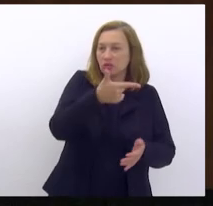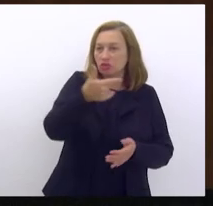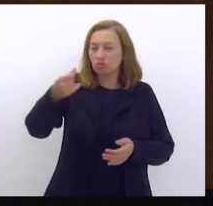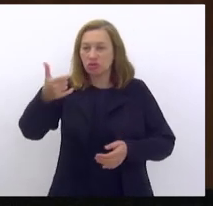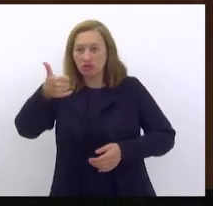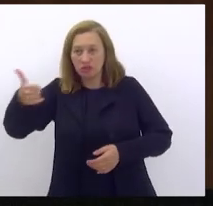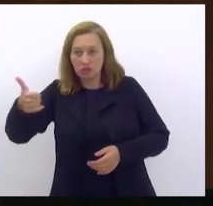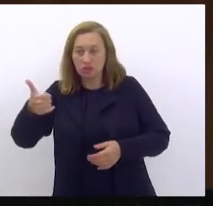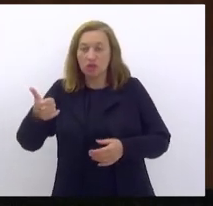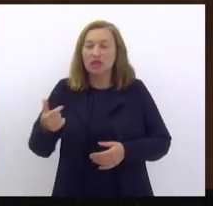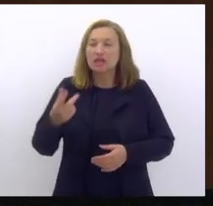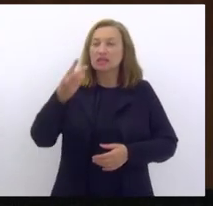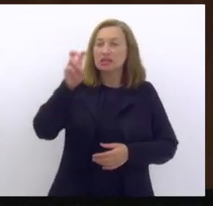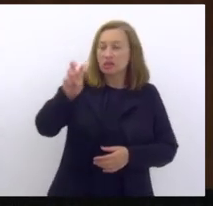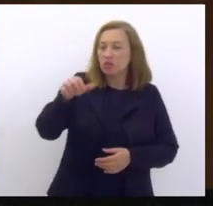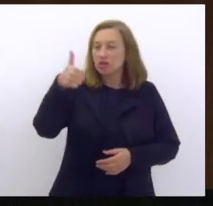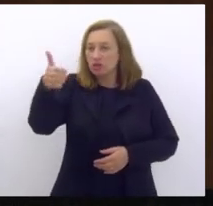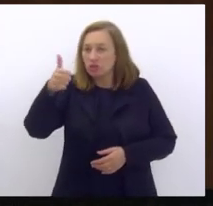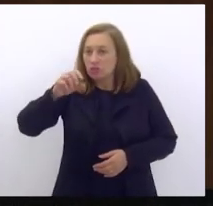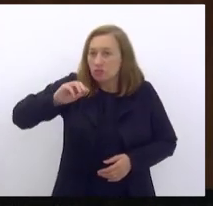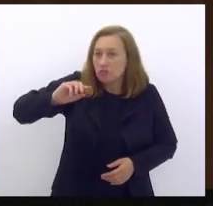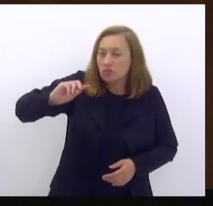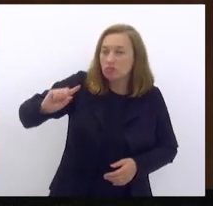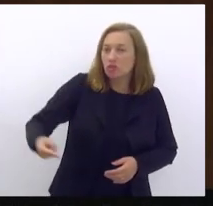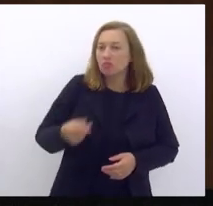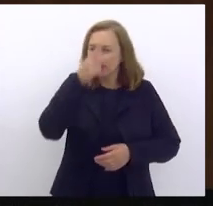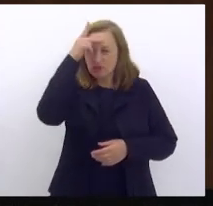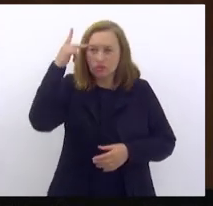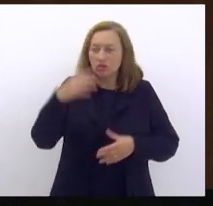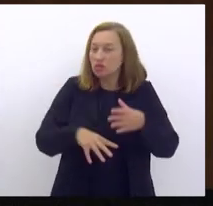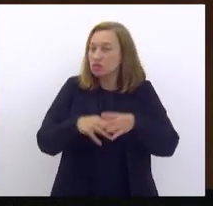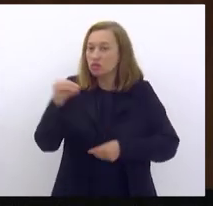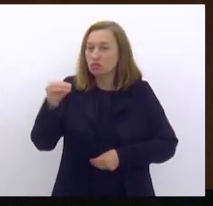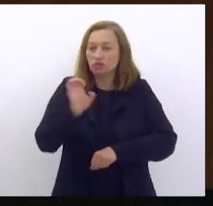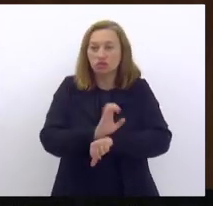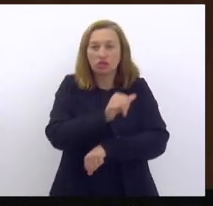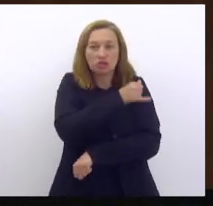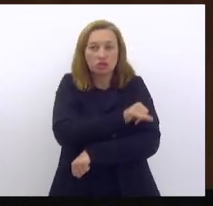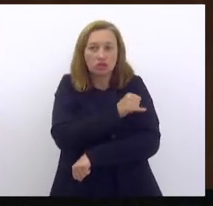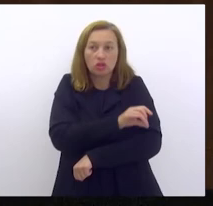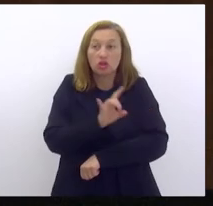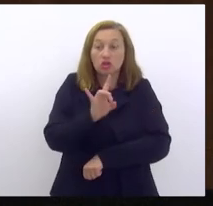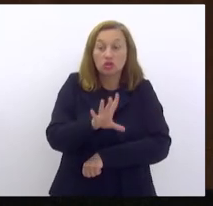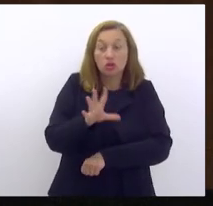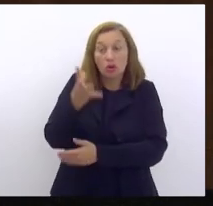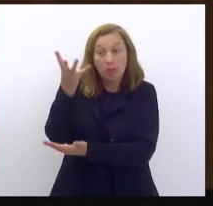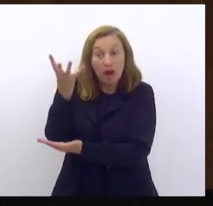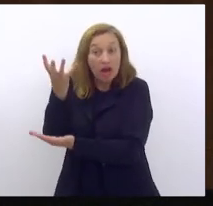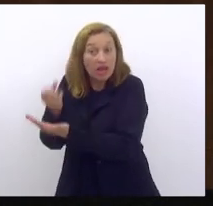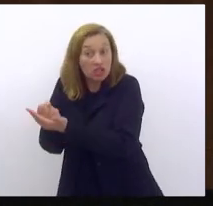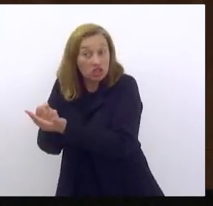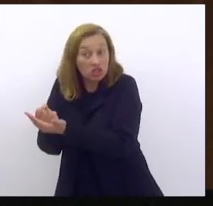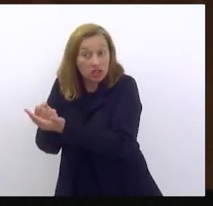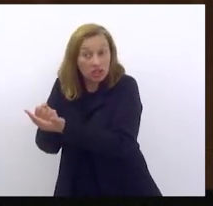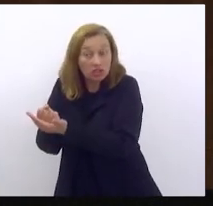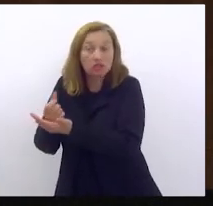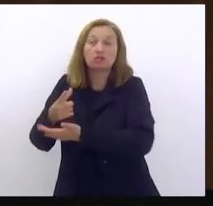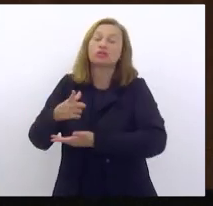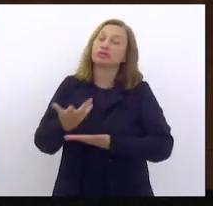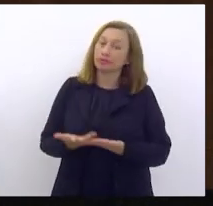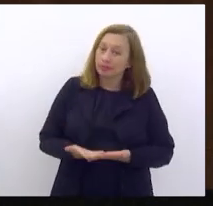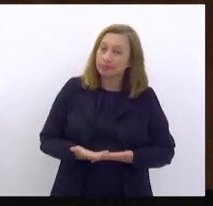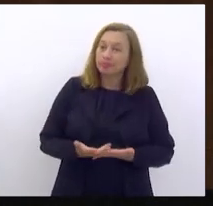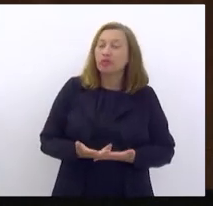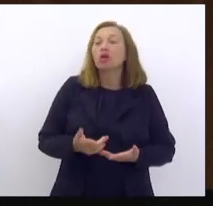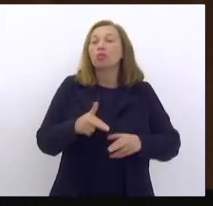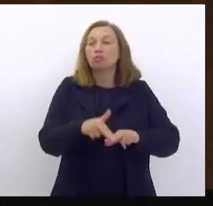de 51 mil desaparecidos no estado do Rio de Janeiro. E esse número é só para os casos registrados, ou seja, há uma subnotificação.